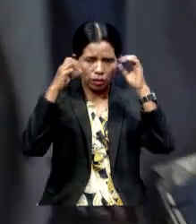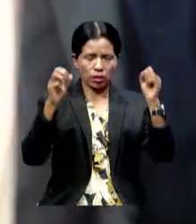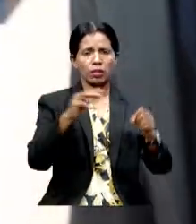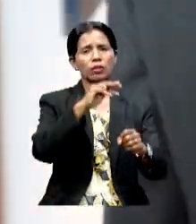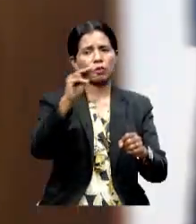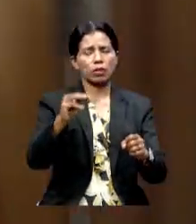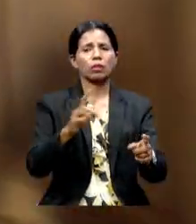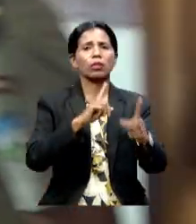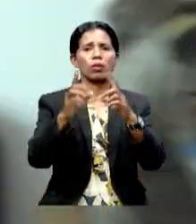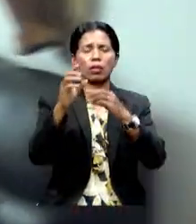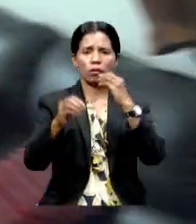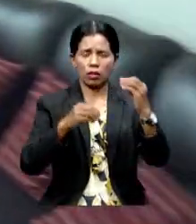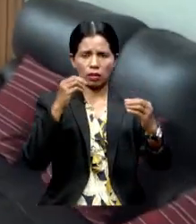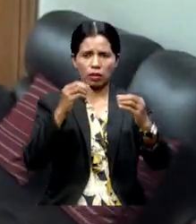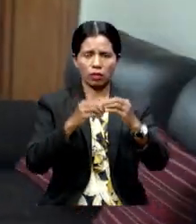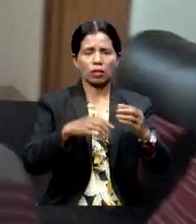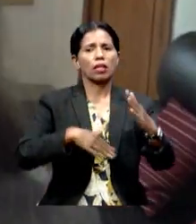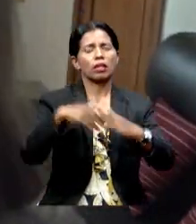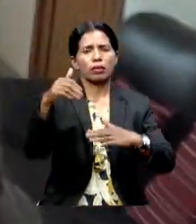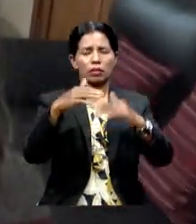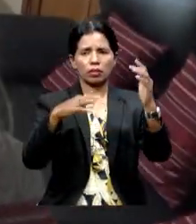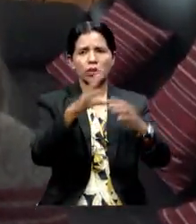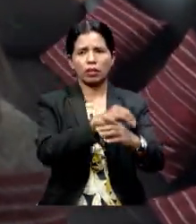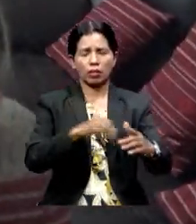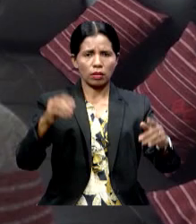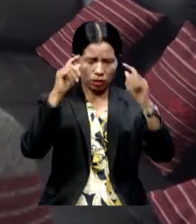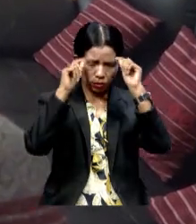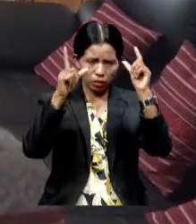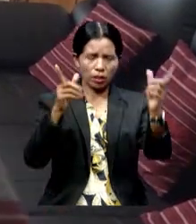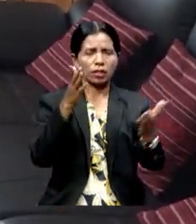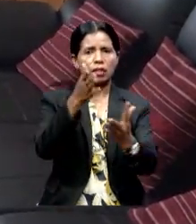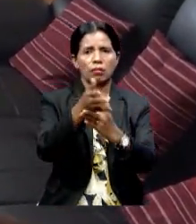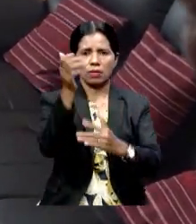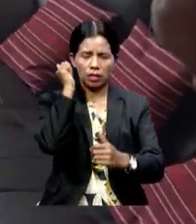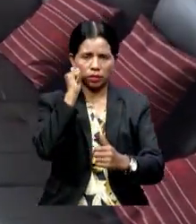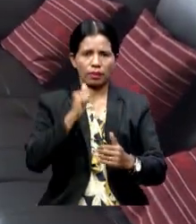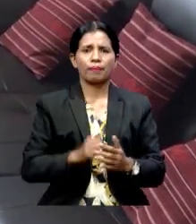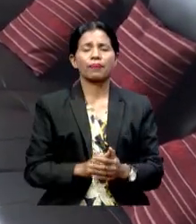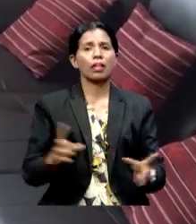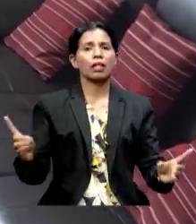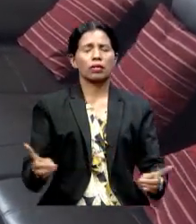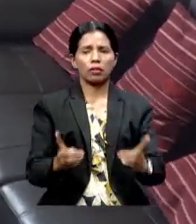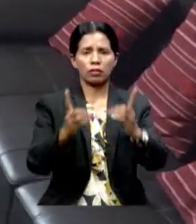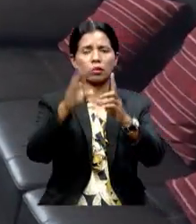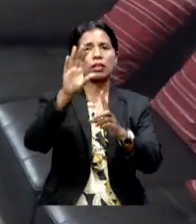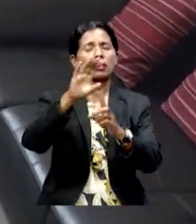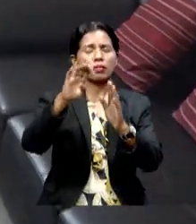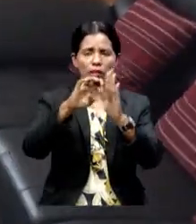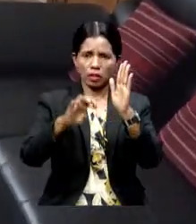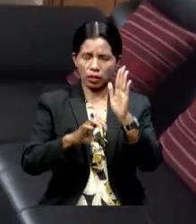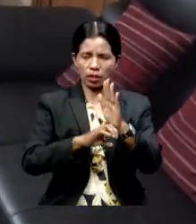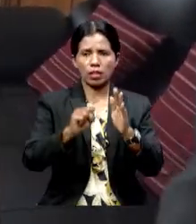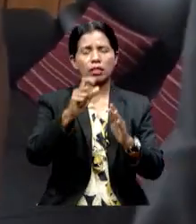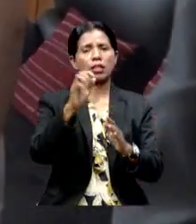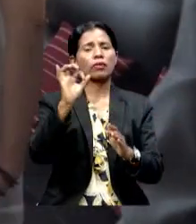Né, onde colhia conabá infraestrutura no Mos Timor-Leste e adesão ba ASEAN. Hafuen Asoromalu Josefe Estado, Estefani